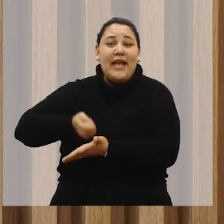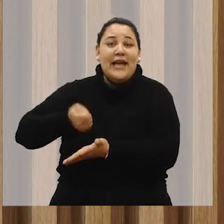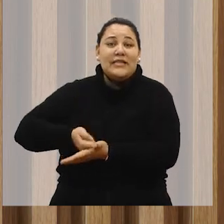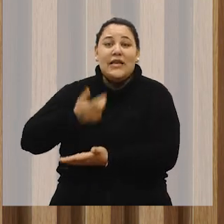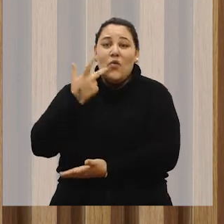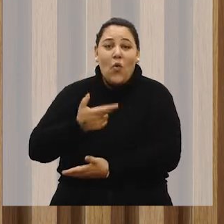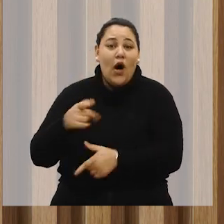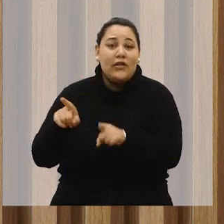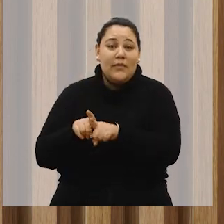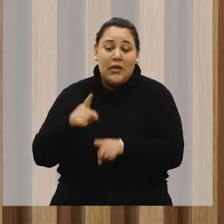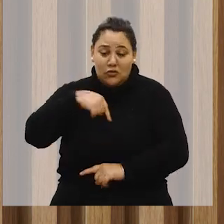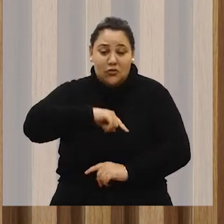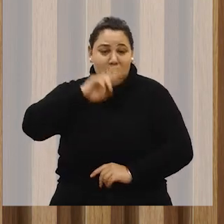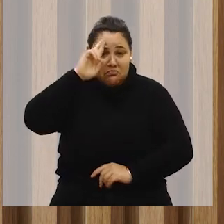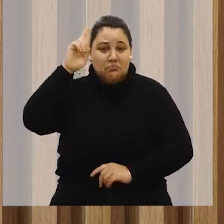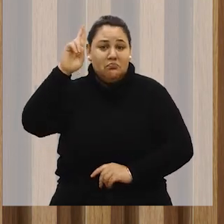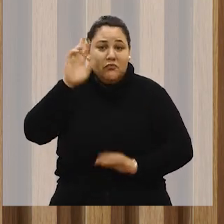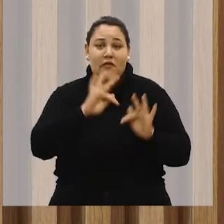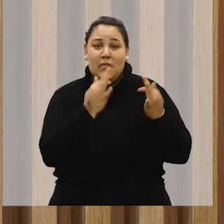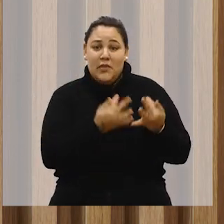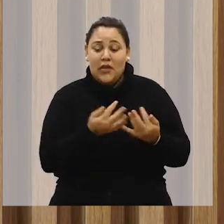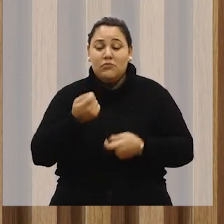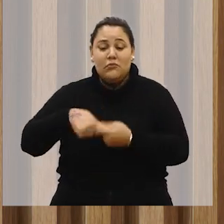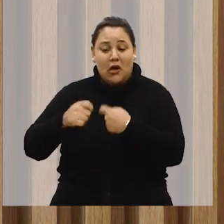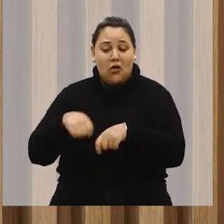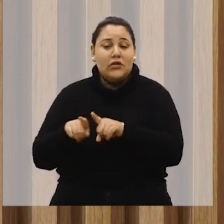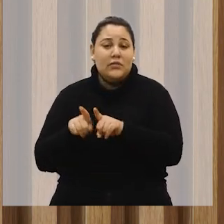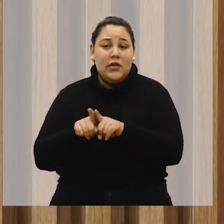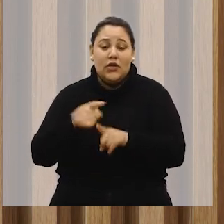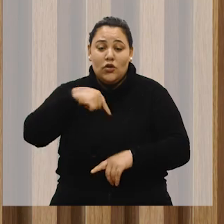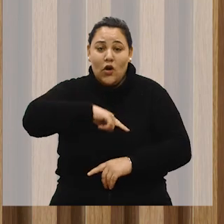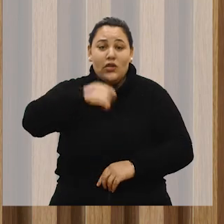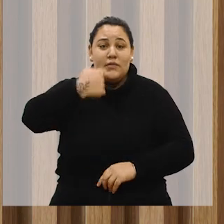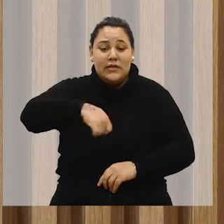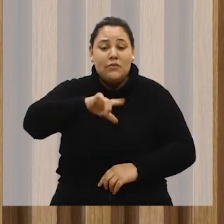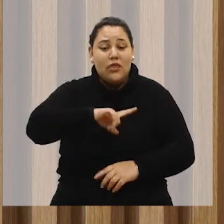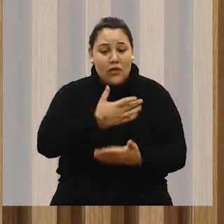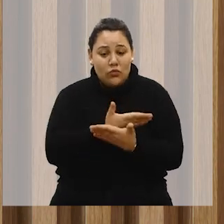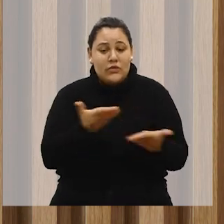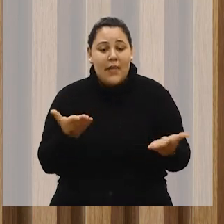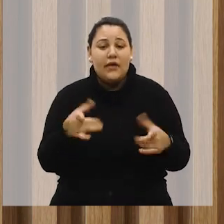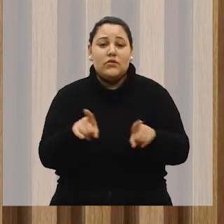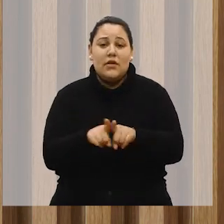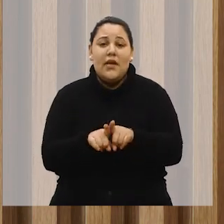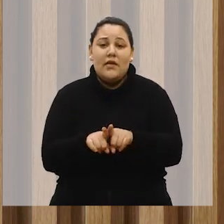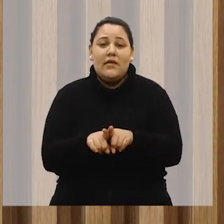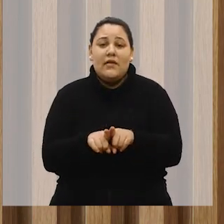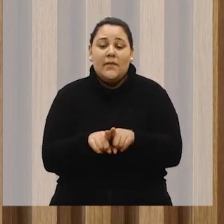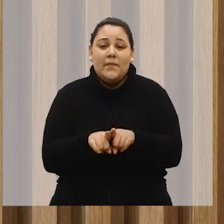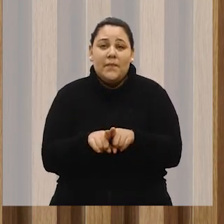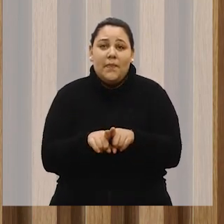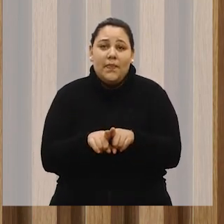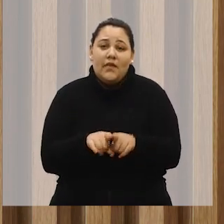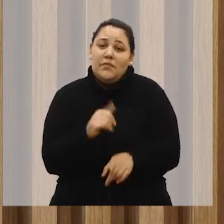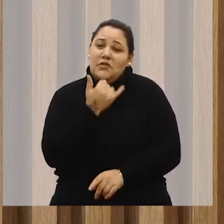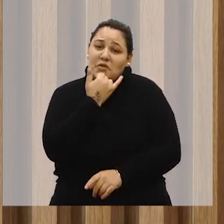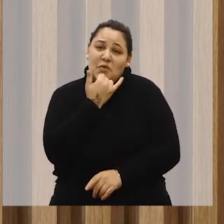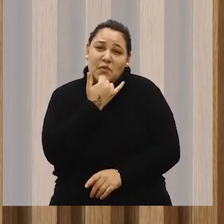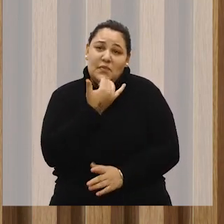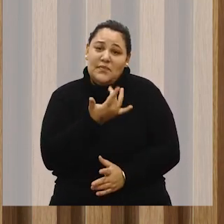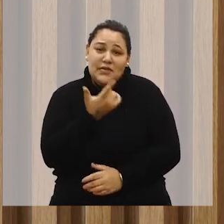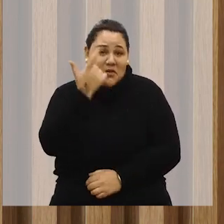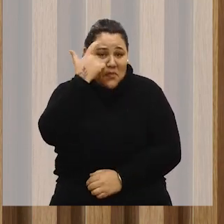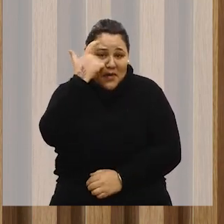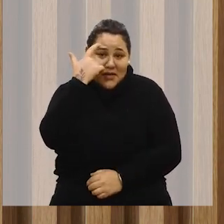chefes de famílias e de negócios, nós temos que ter o nosso espaço. E me desculpe, mas eu penso que se não